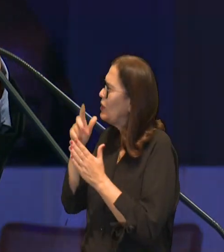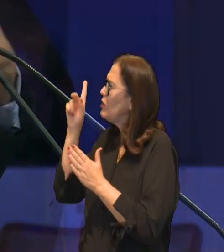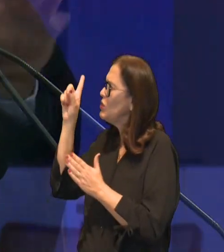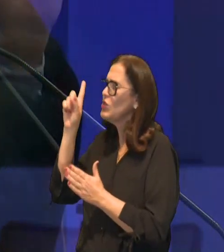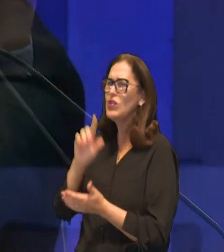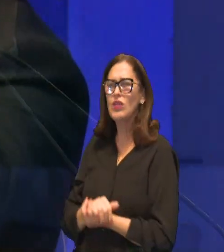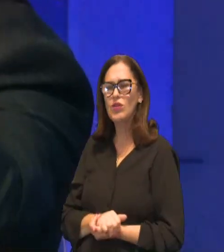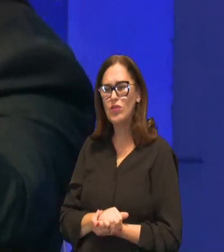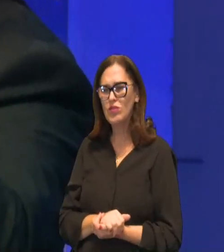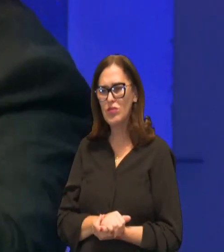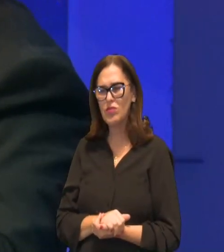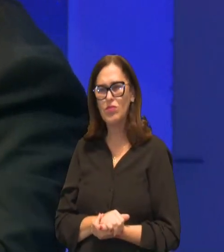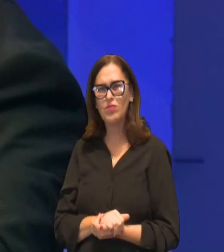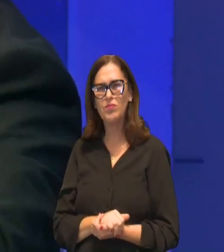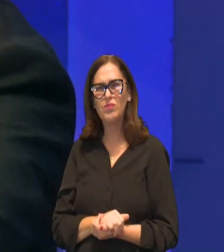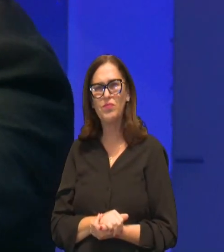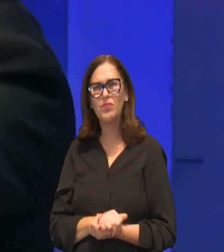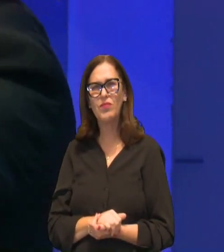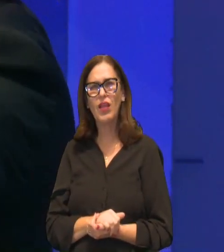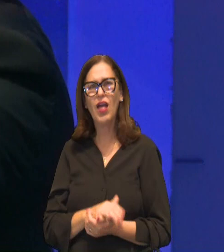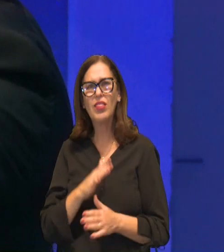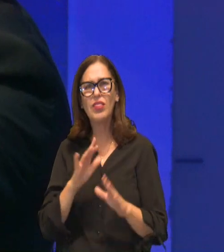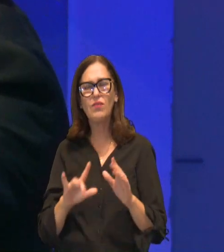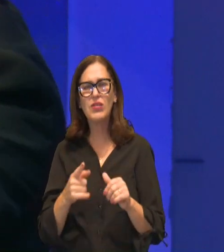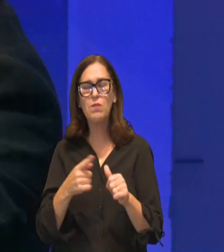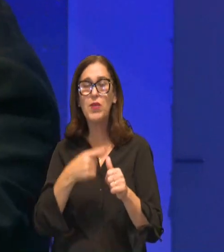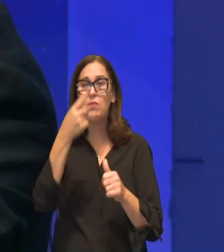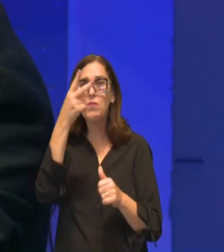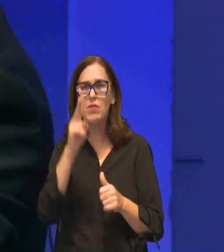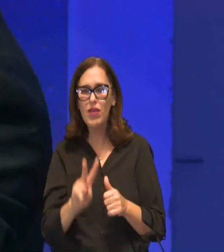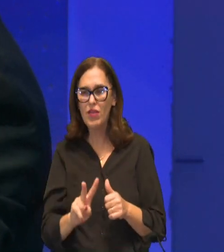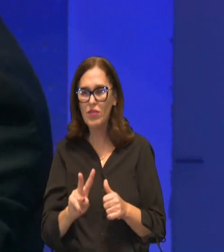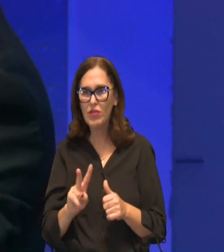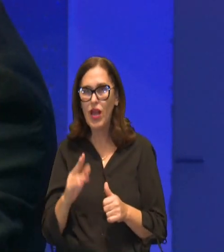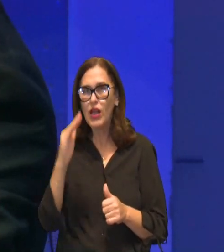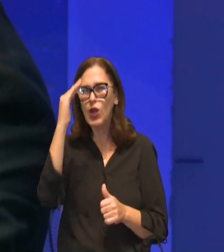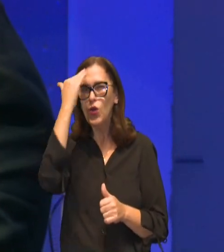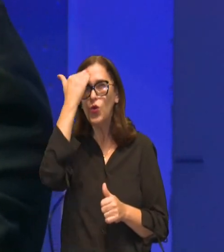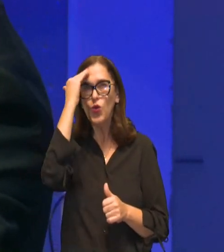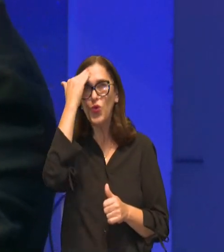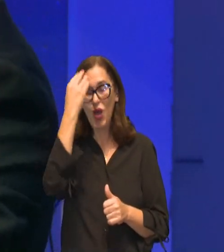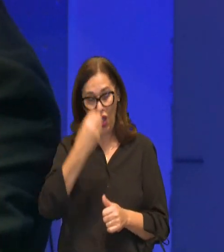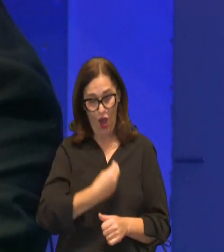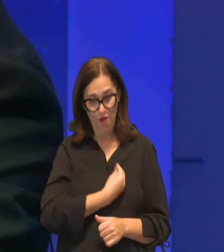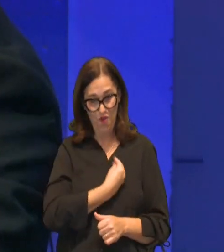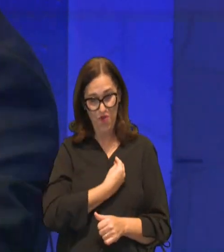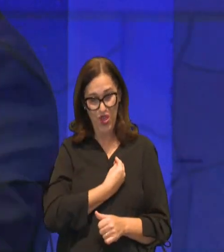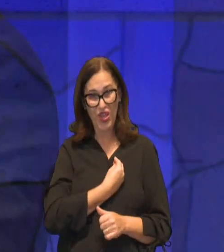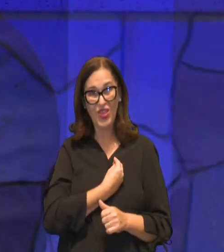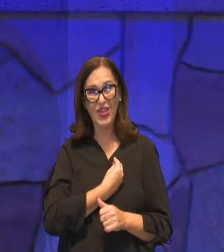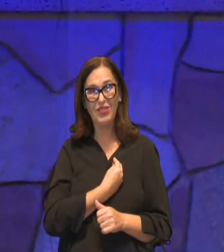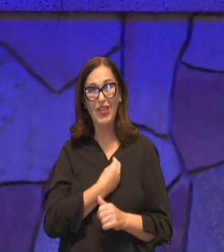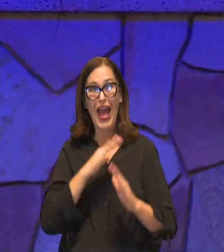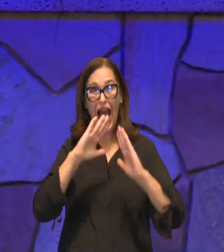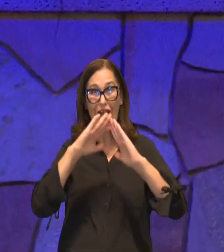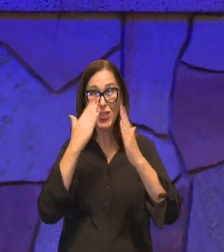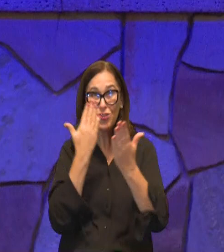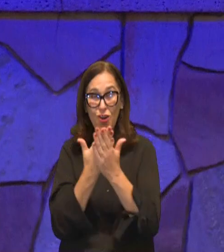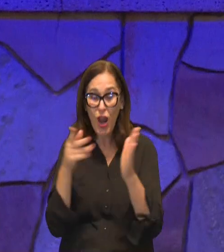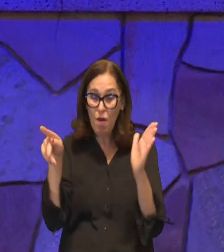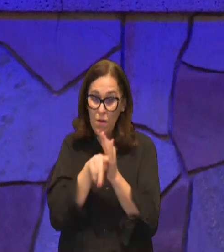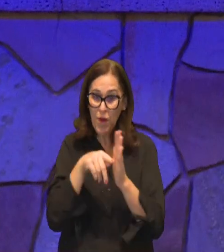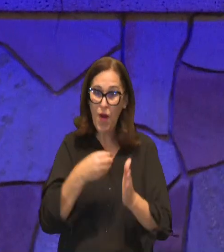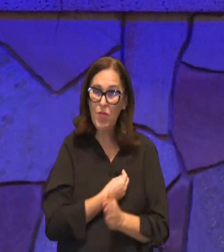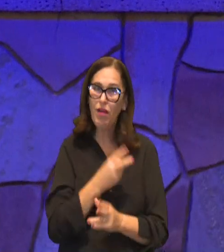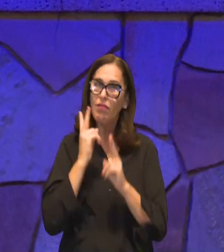irmãos, sem exagero nenhum aqui, talvez pela primeira vez com esta compreensão, porque a escola da vida é um aprendizado